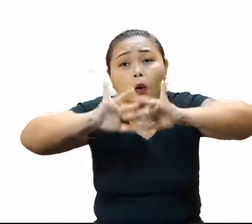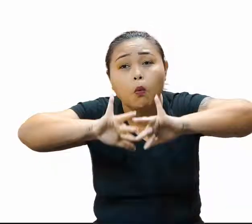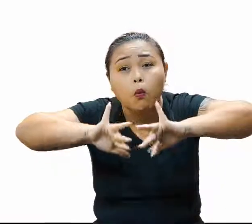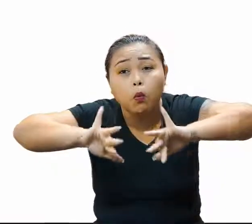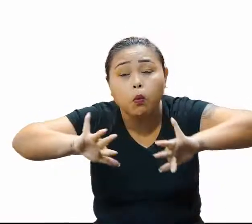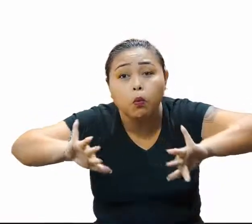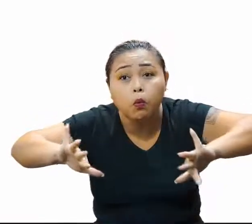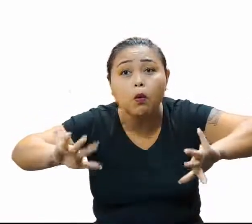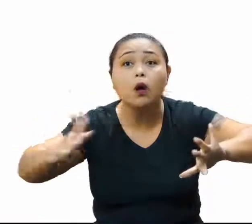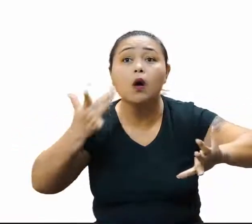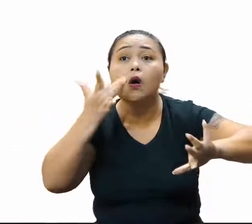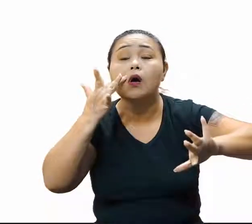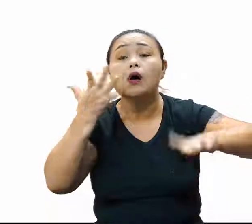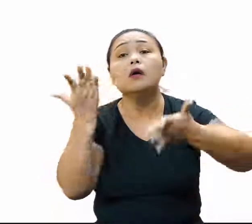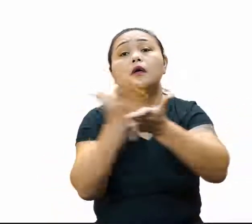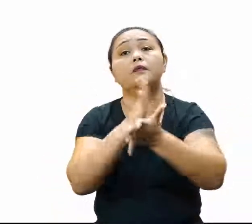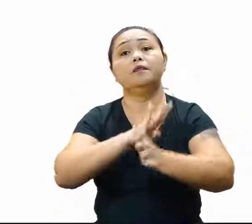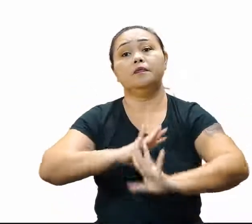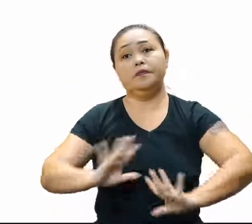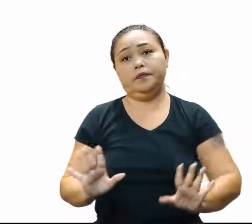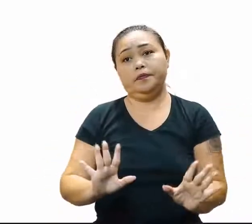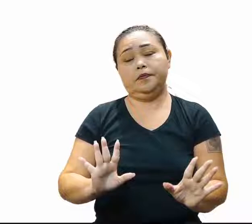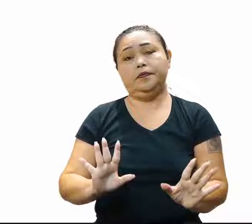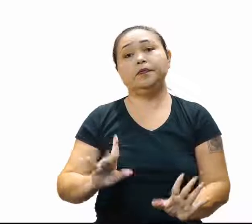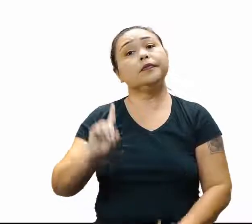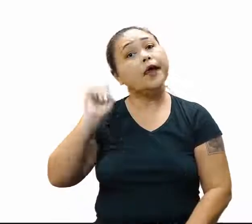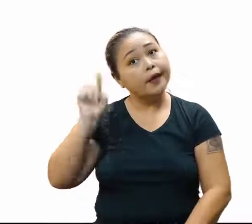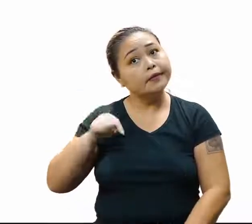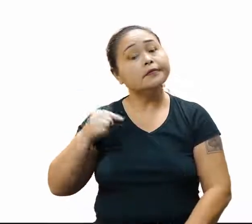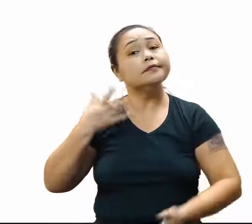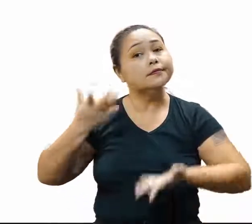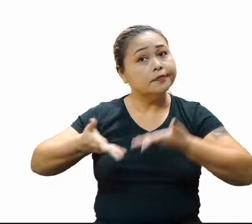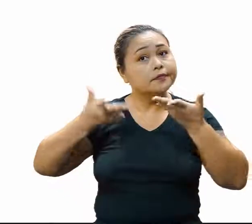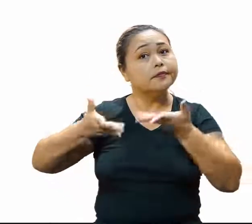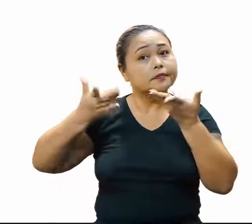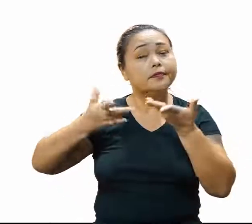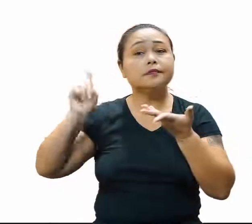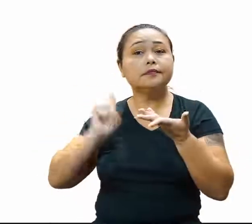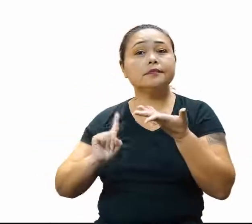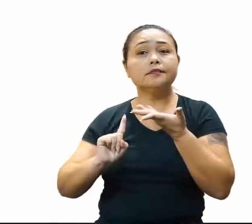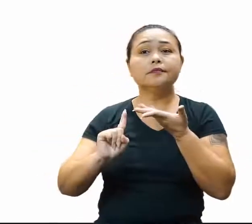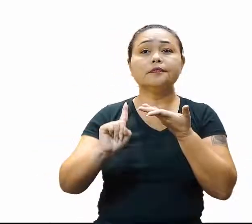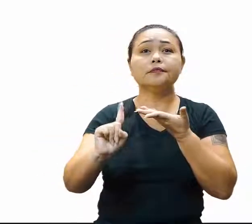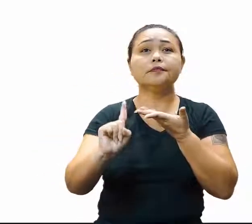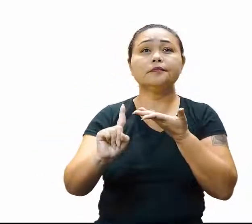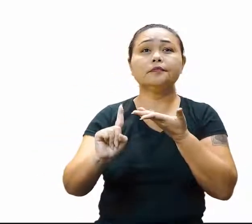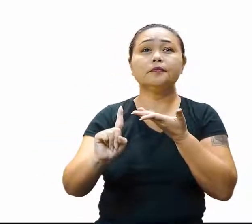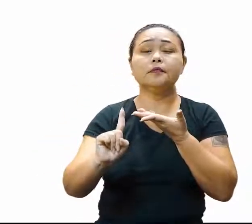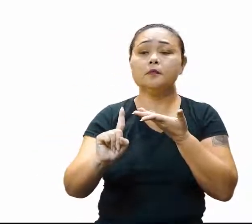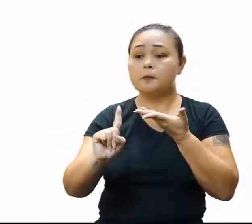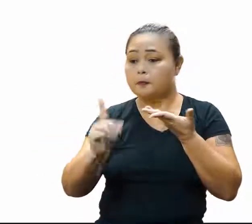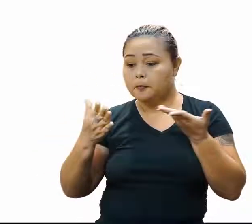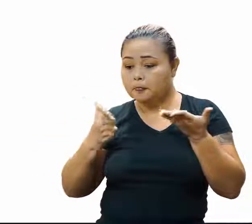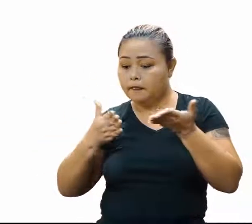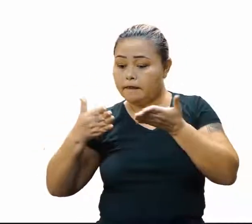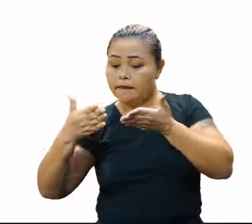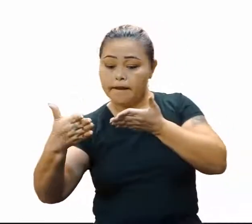motivou os sertanistas a criarem as entradas e